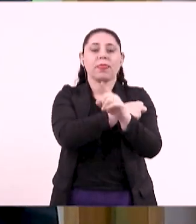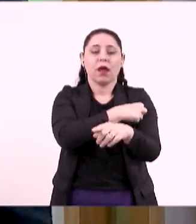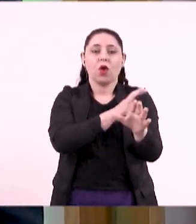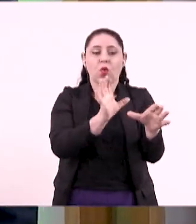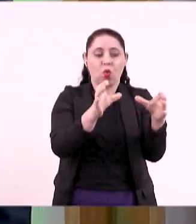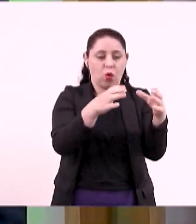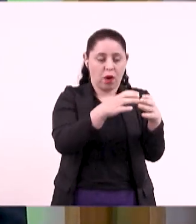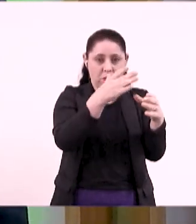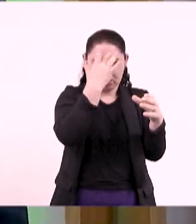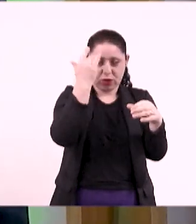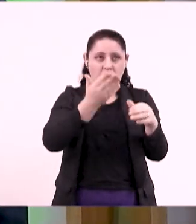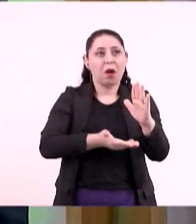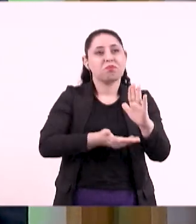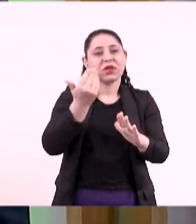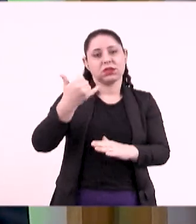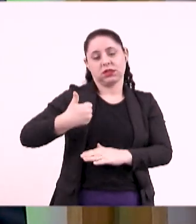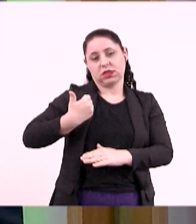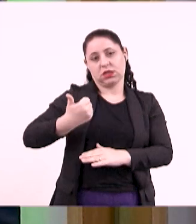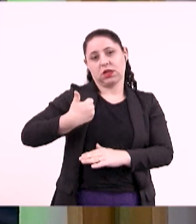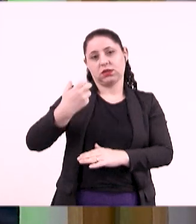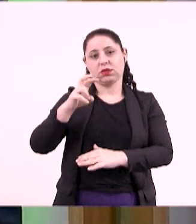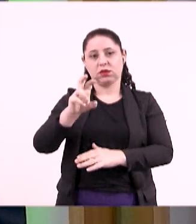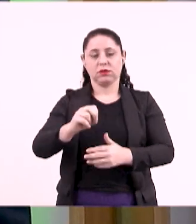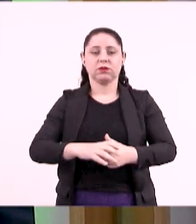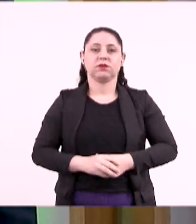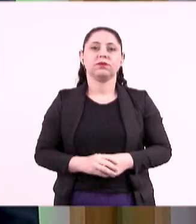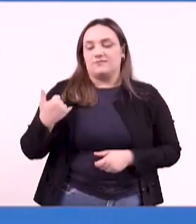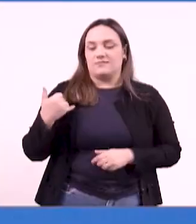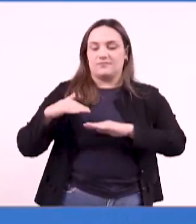em grupos de pessoas com mais de 50 anos.